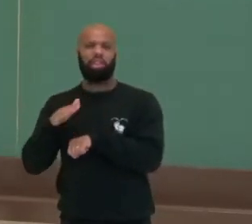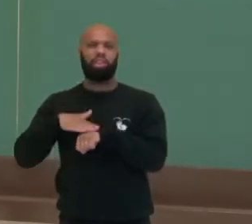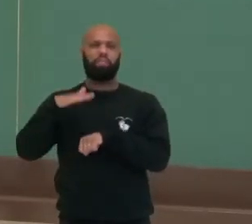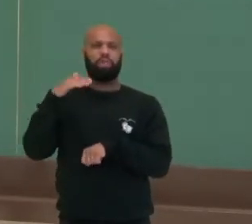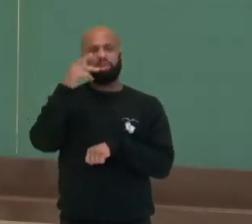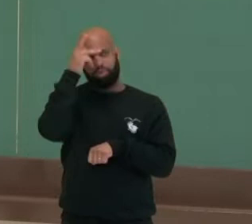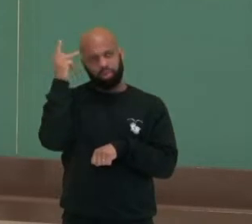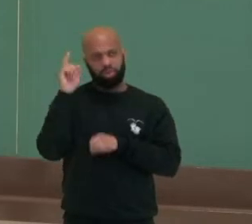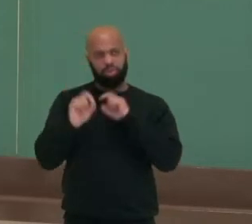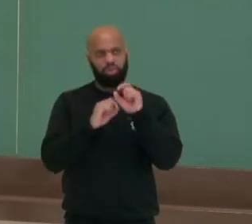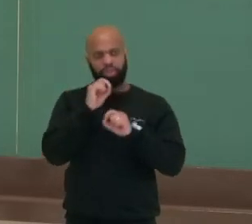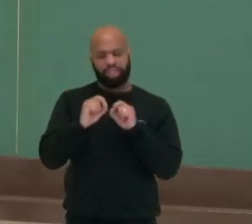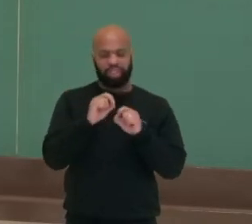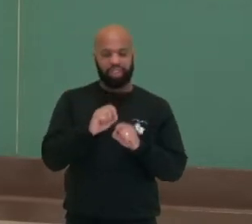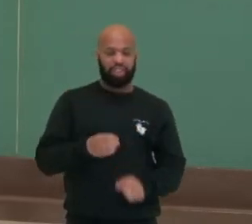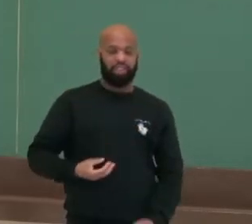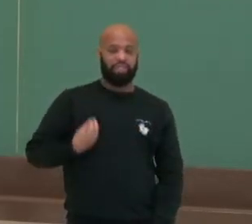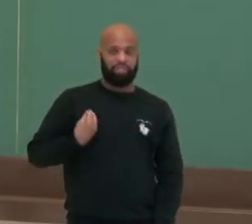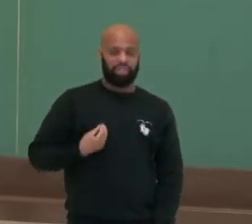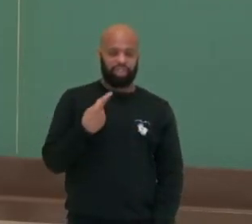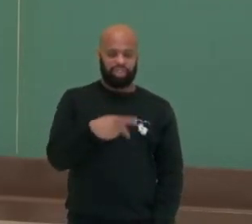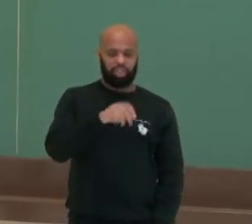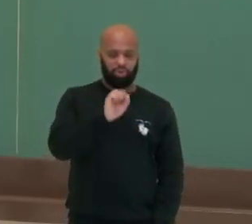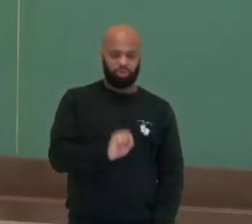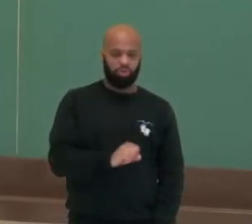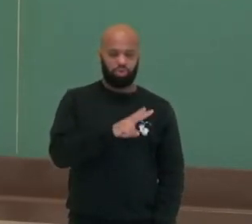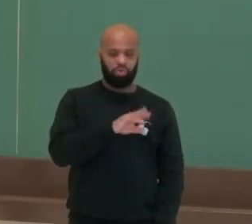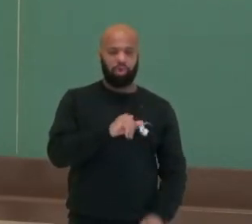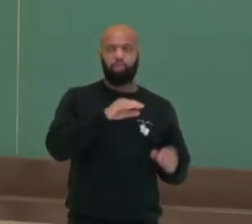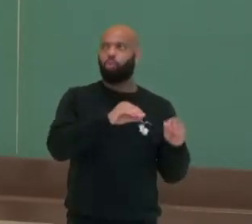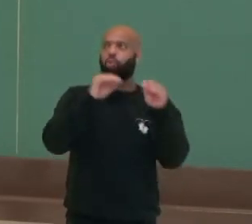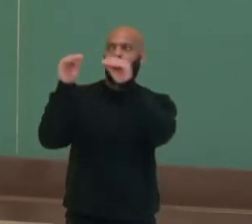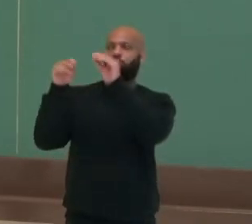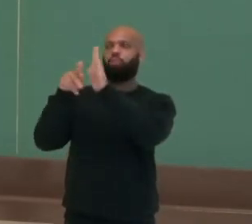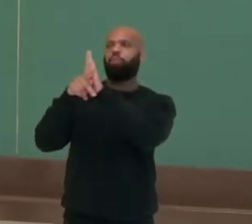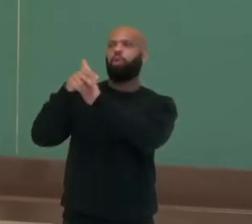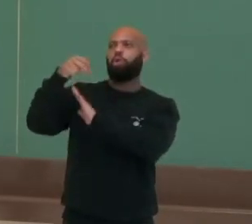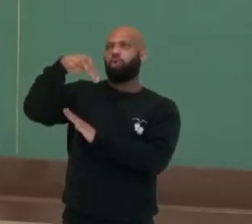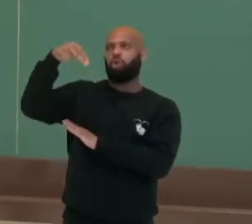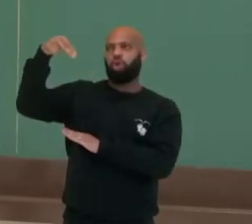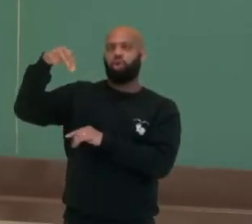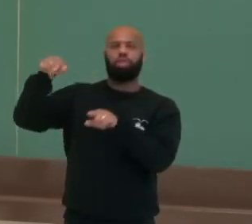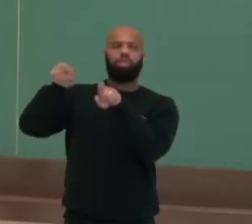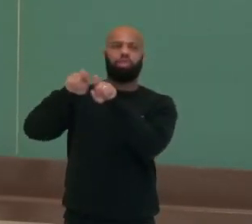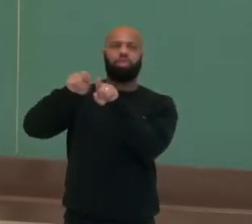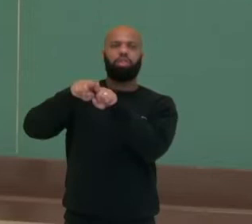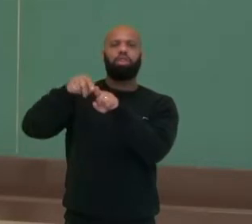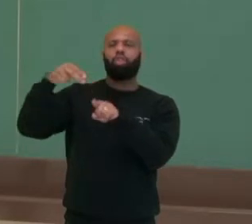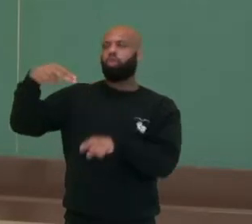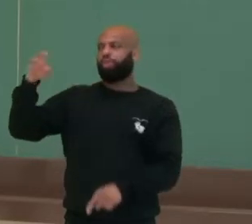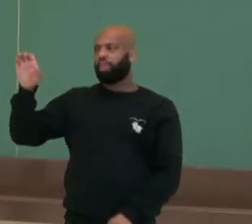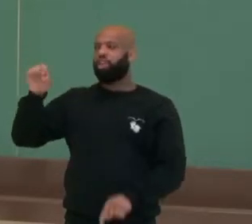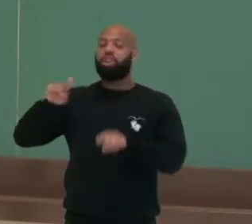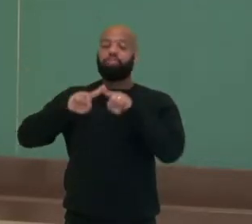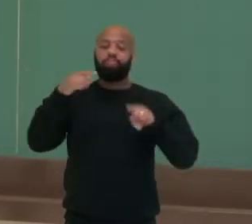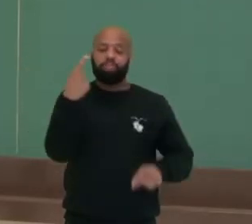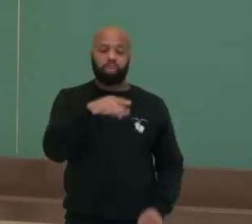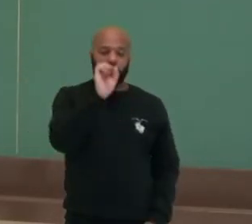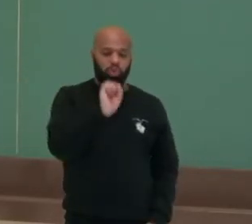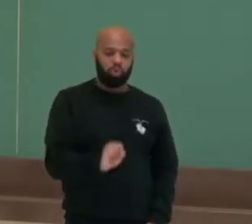que saíram aqui do sul e foram para esses estados do norte e nordeste. Mas aqui no sul, né, ela passou a ser